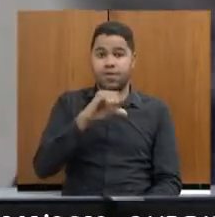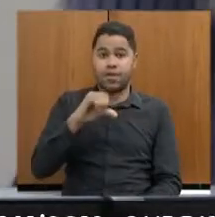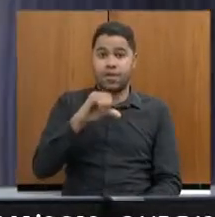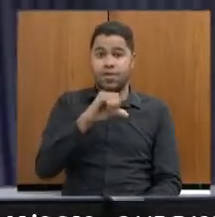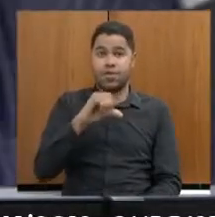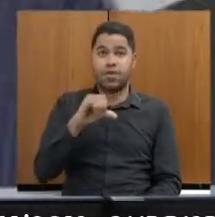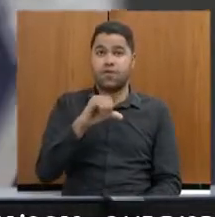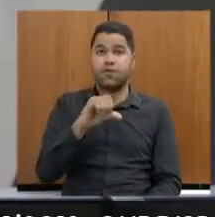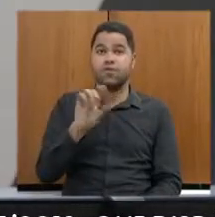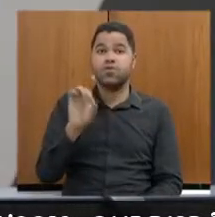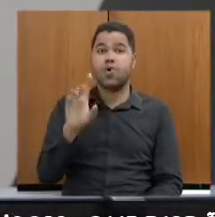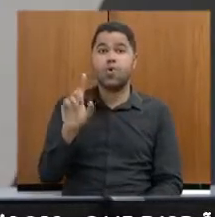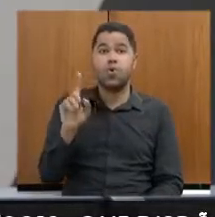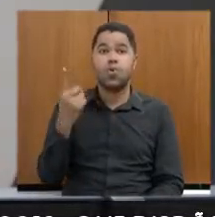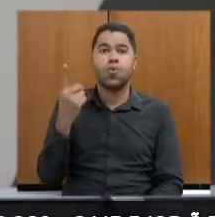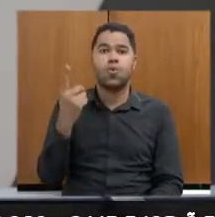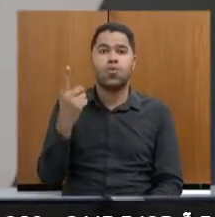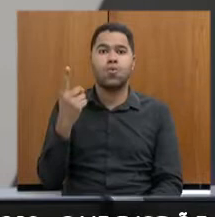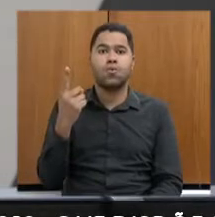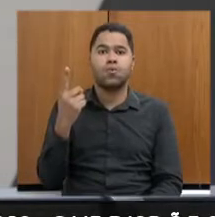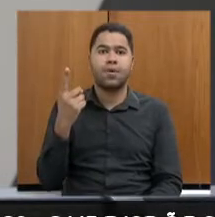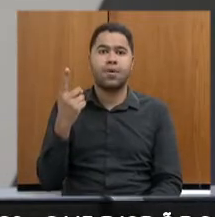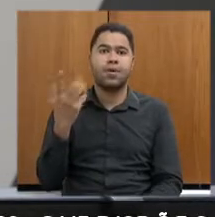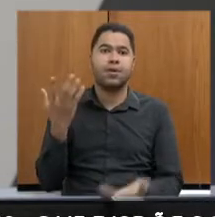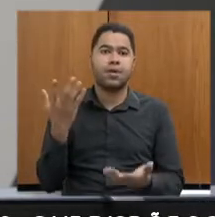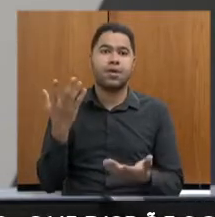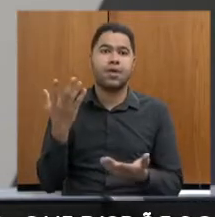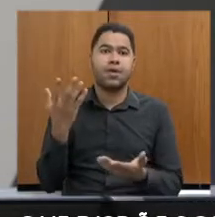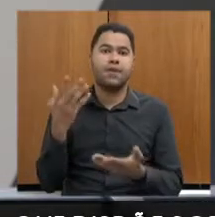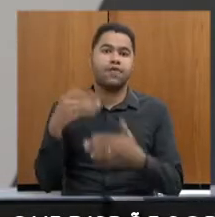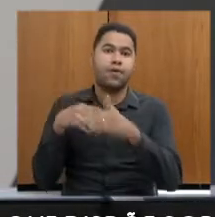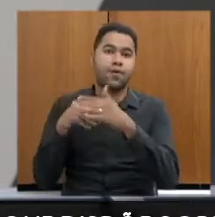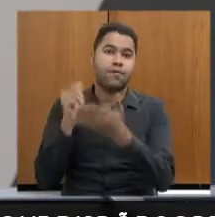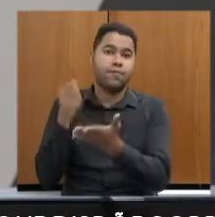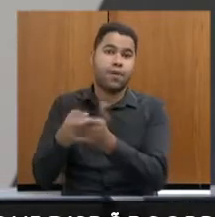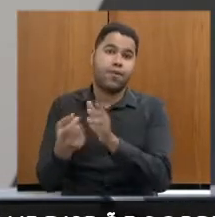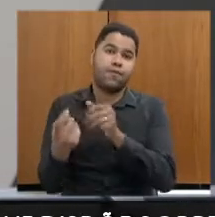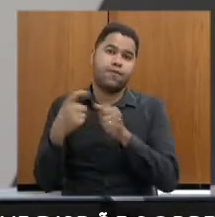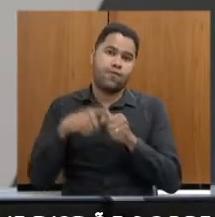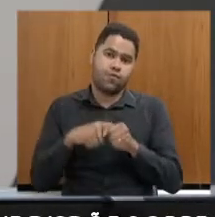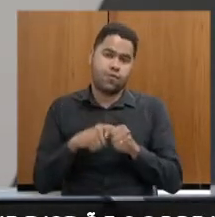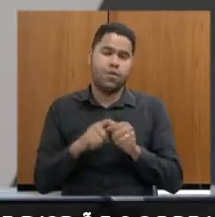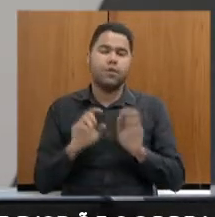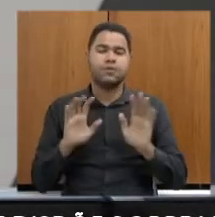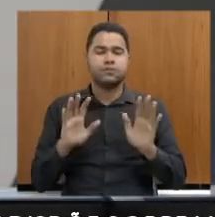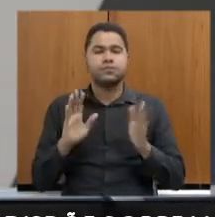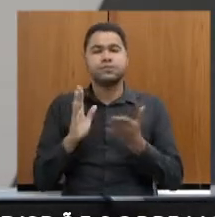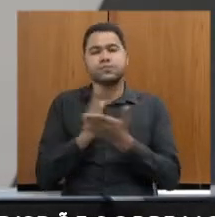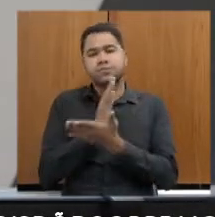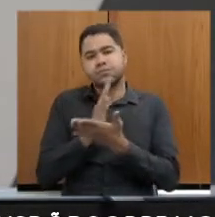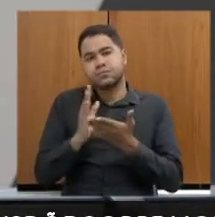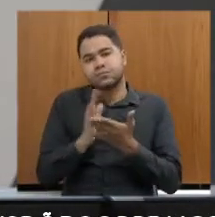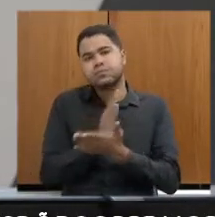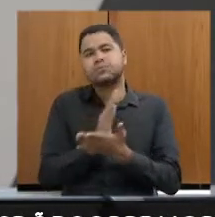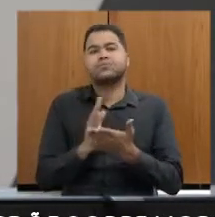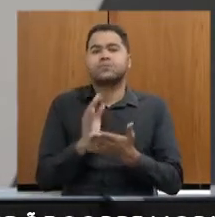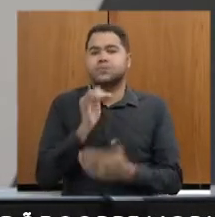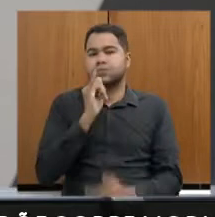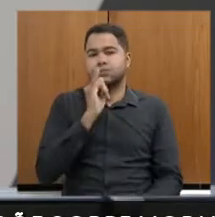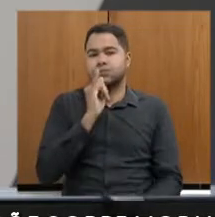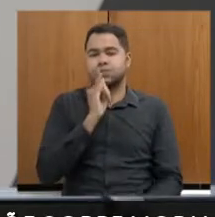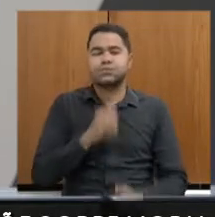apenas uma Emenda para você poder o dinheiro foi depositado e voltar né porque em muitos casos a